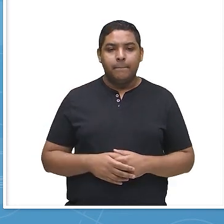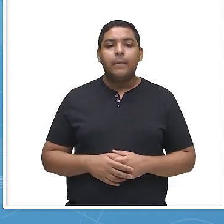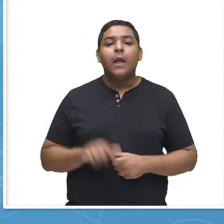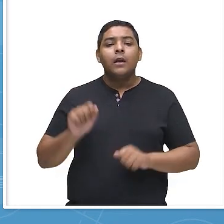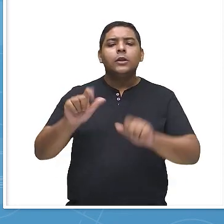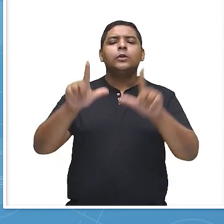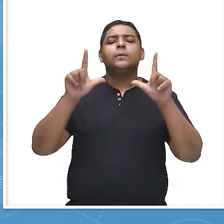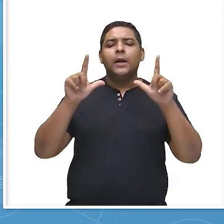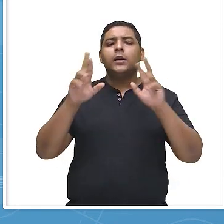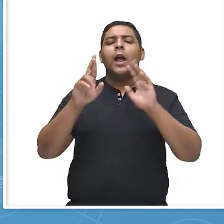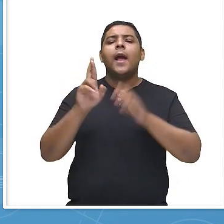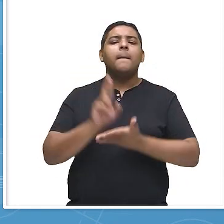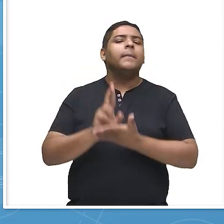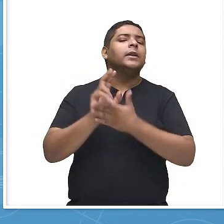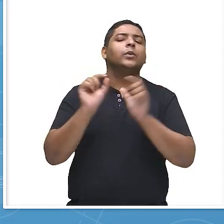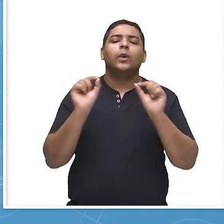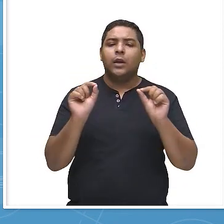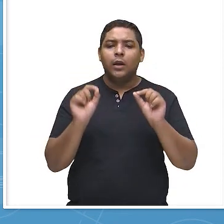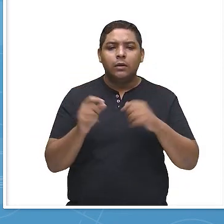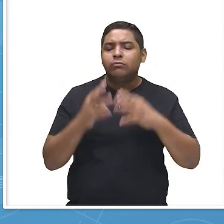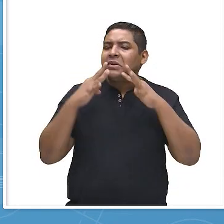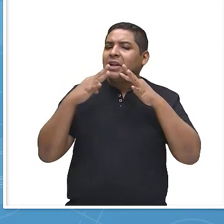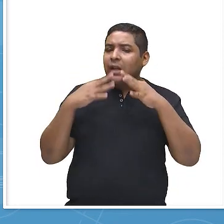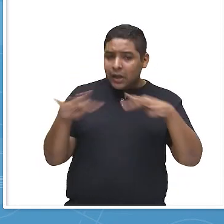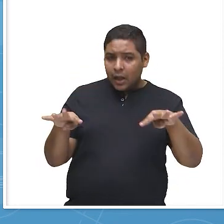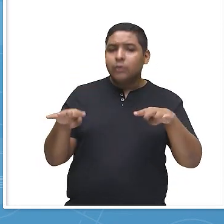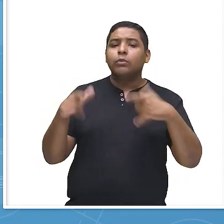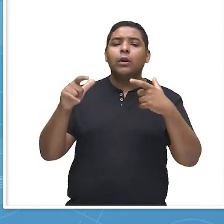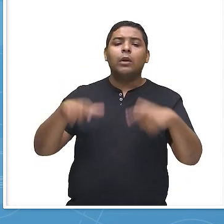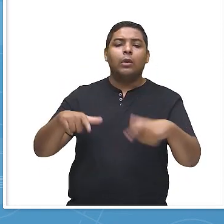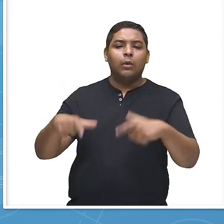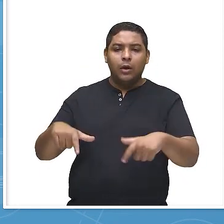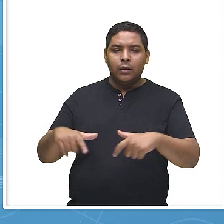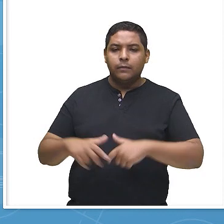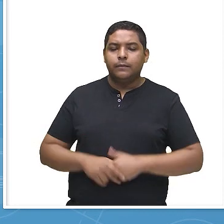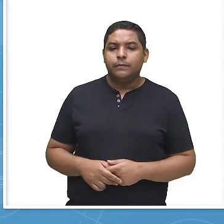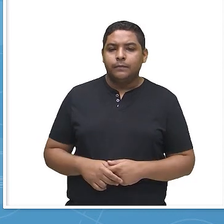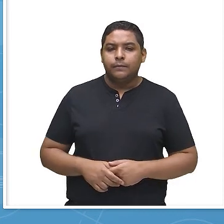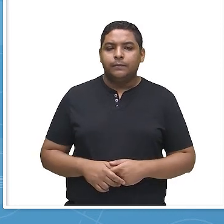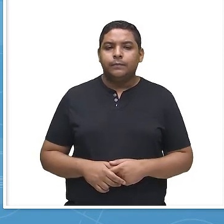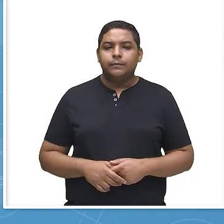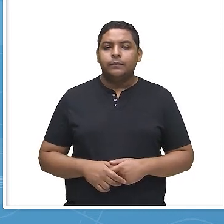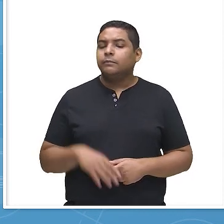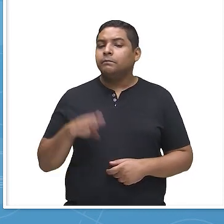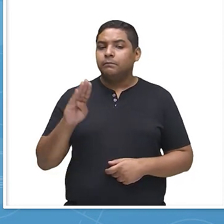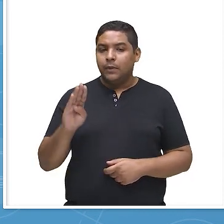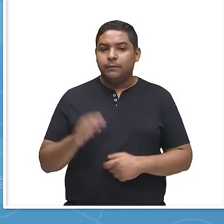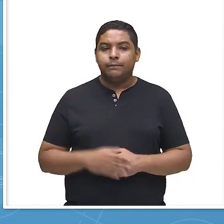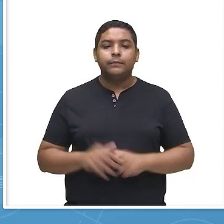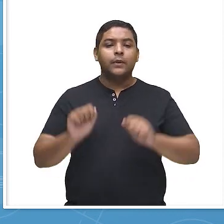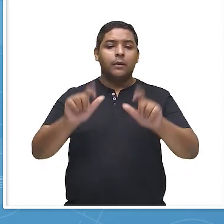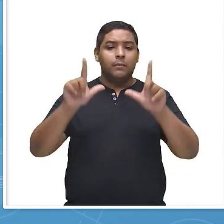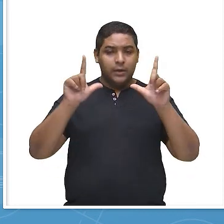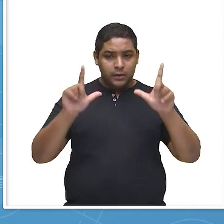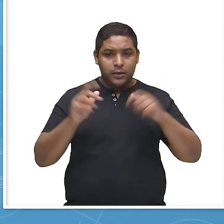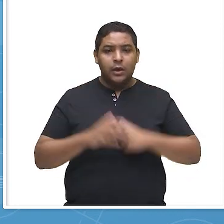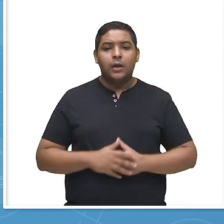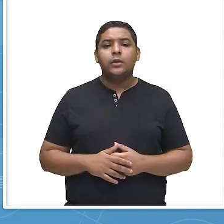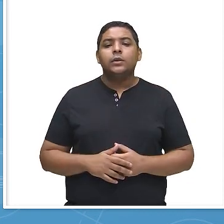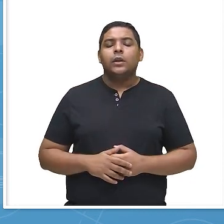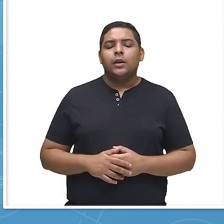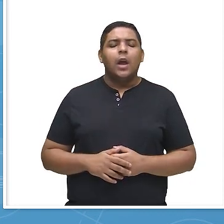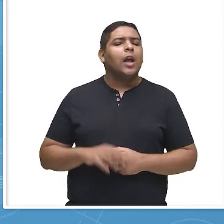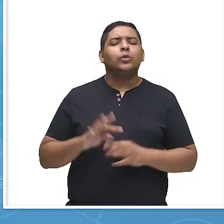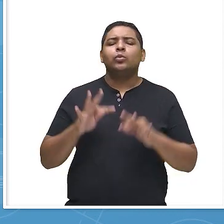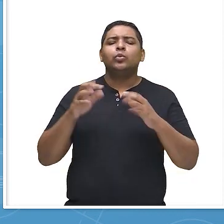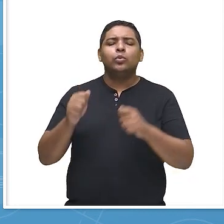representam apenas elementos naturais de um determinado lugar? Letra B. A paisagem é tudo aquilo